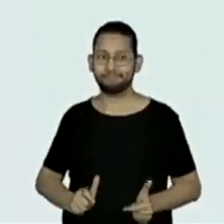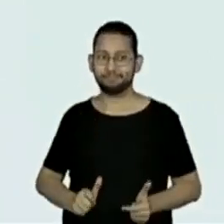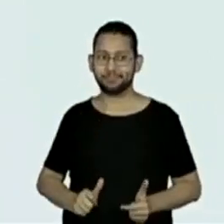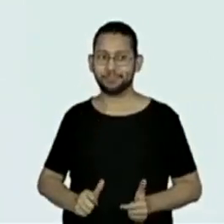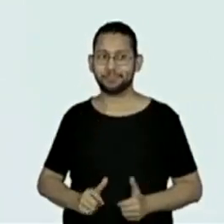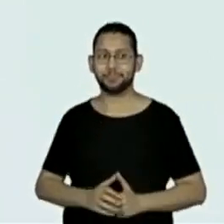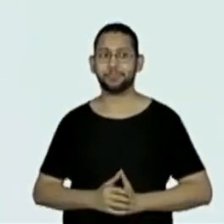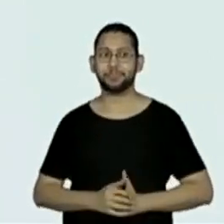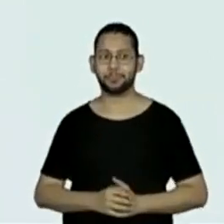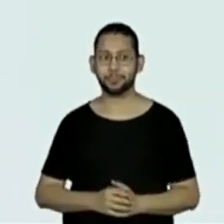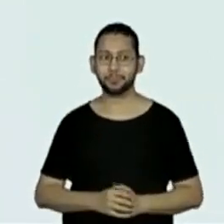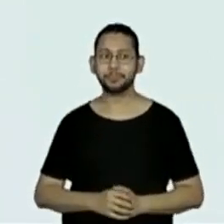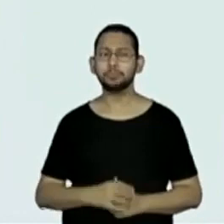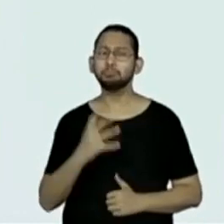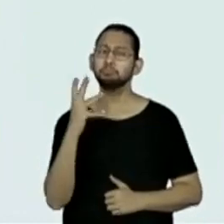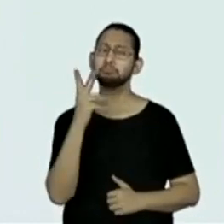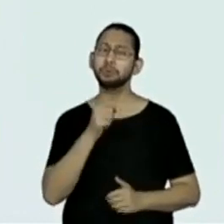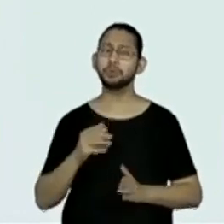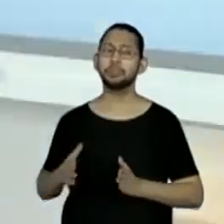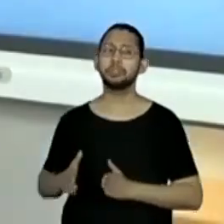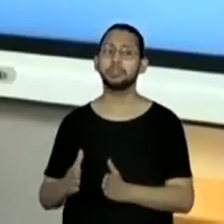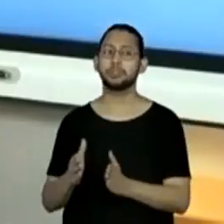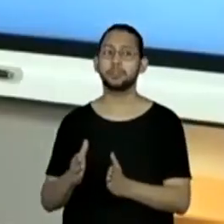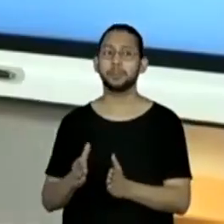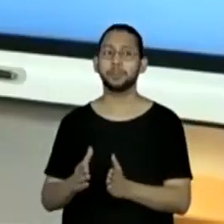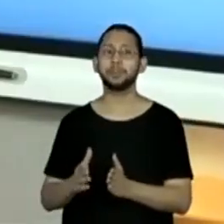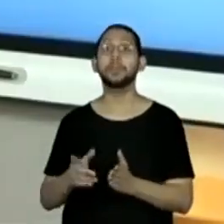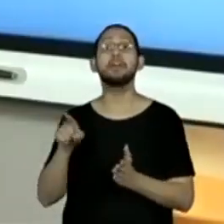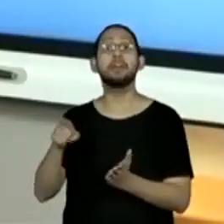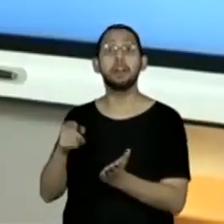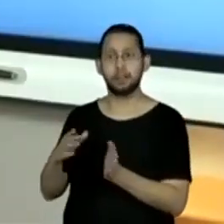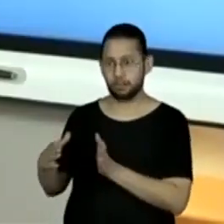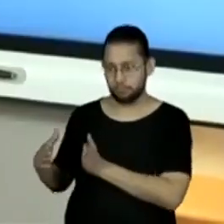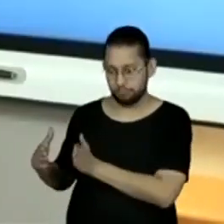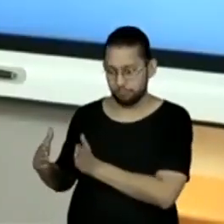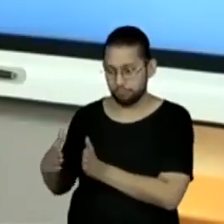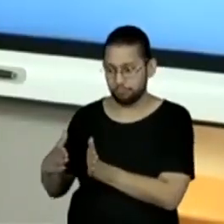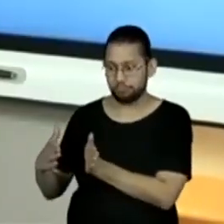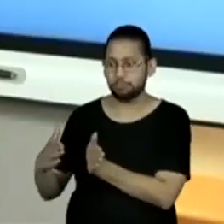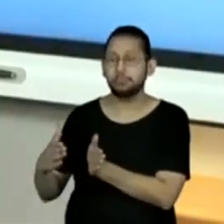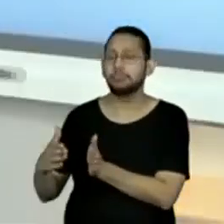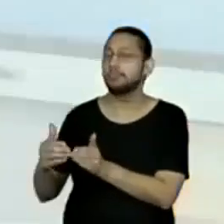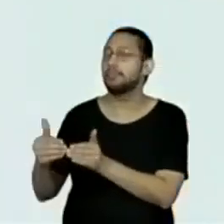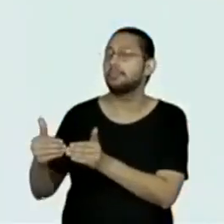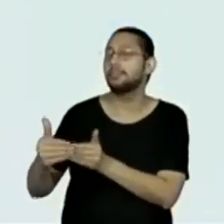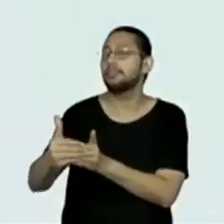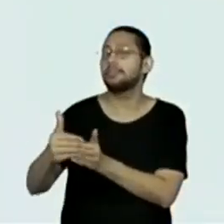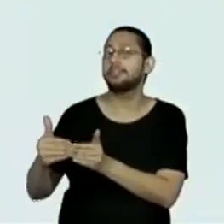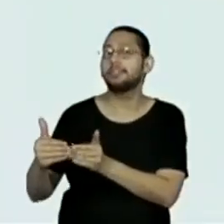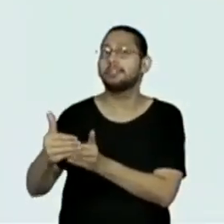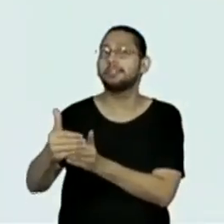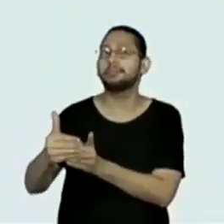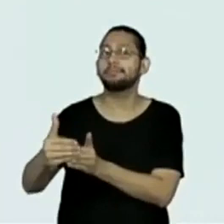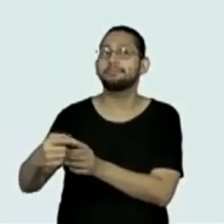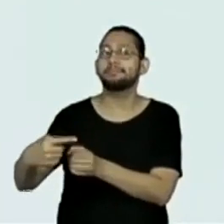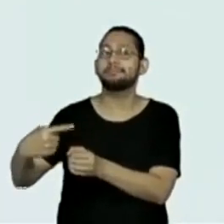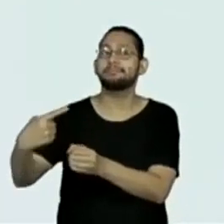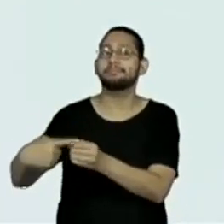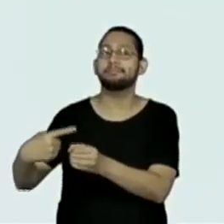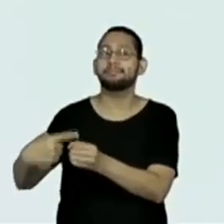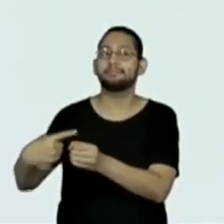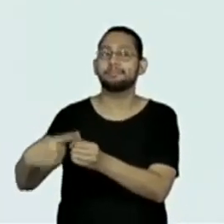Então, ele nasce bonitão. Mas, quando ele começa a chegar na cidade de São